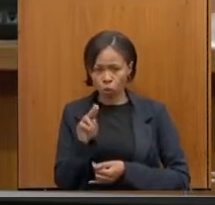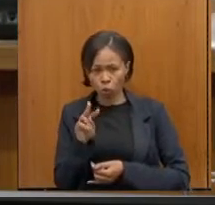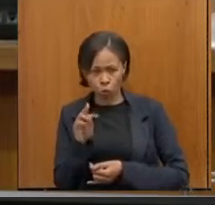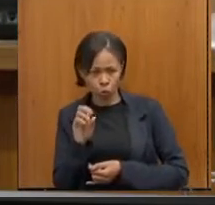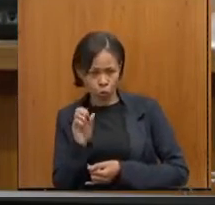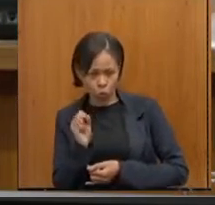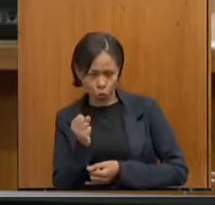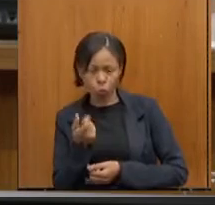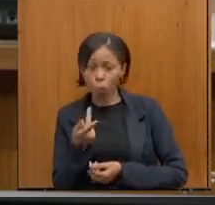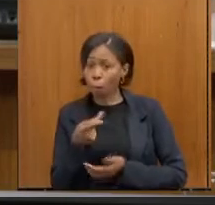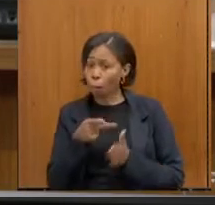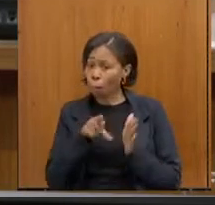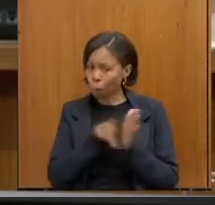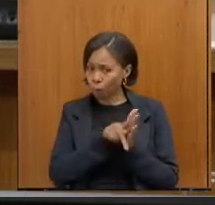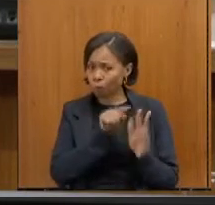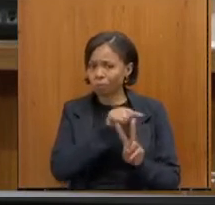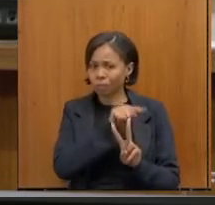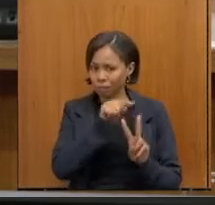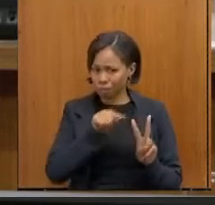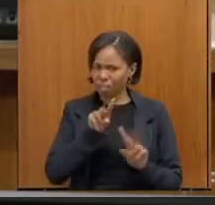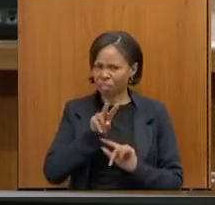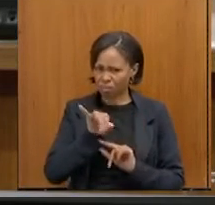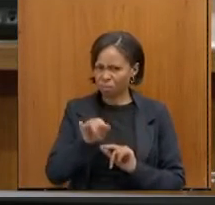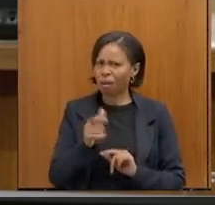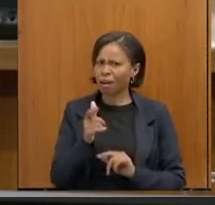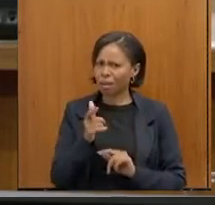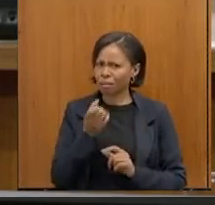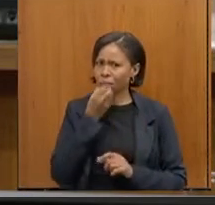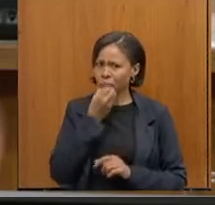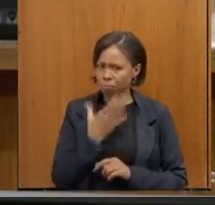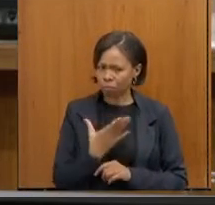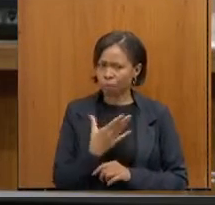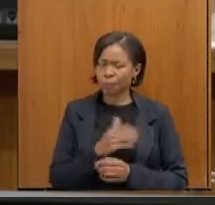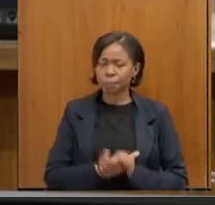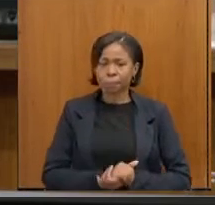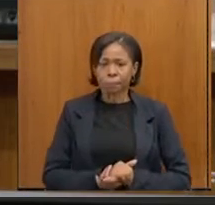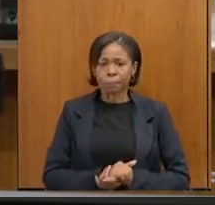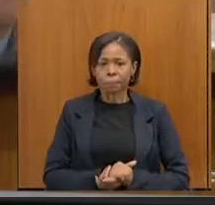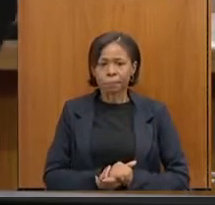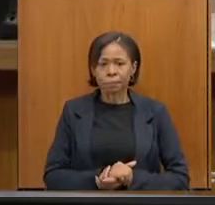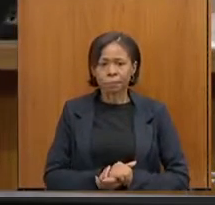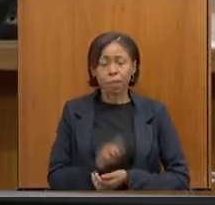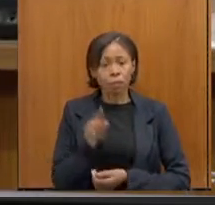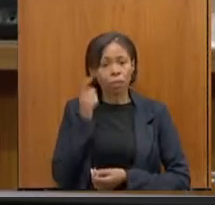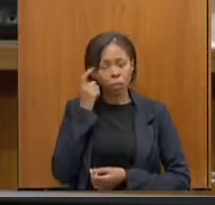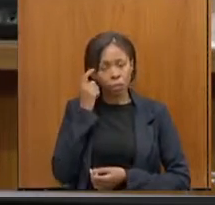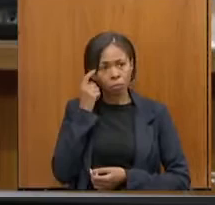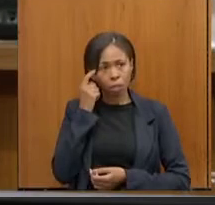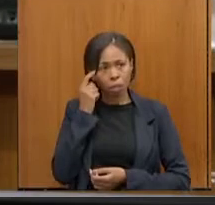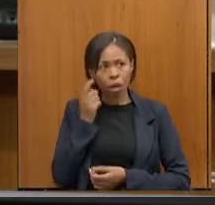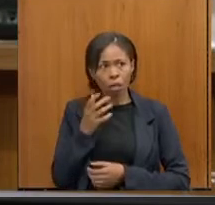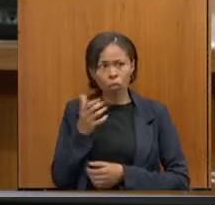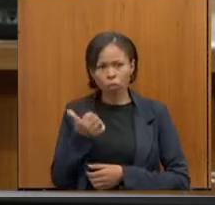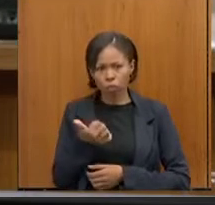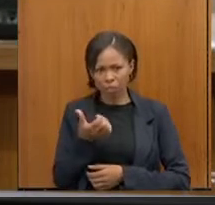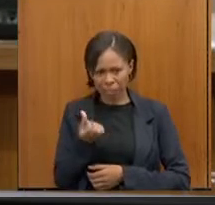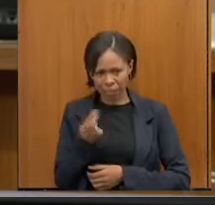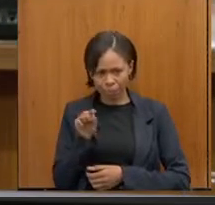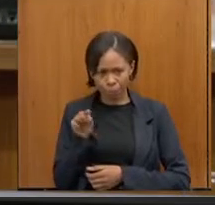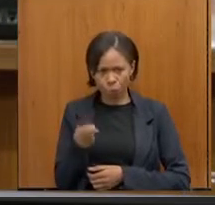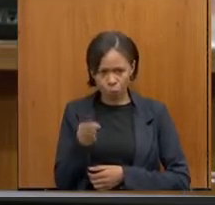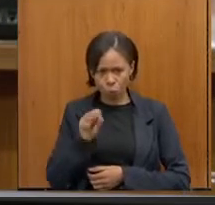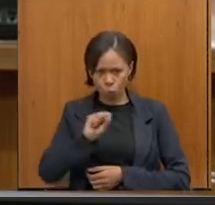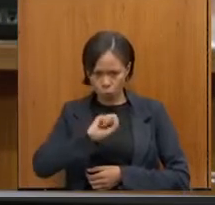vale o que a gente percebe que vai ter um ganho enorme na execução desses para ter uma ideia naqueles 16.800